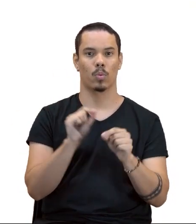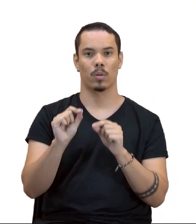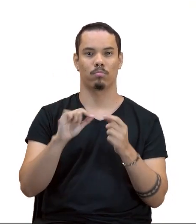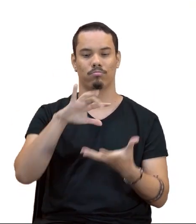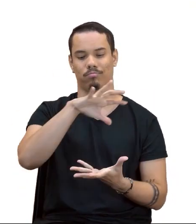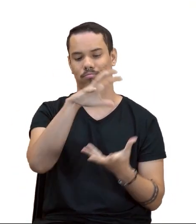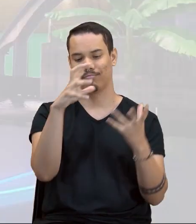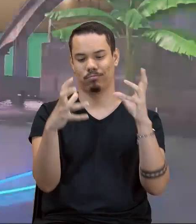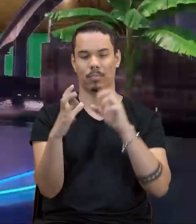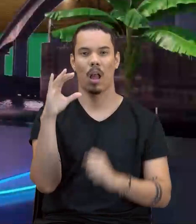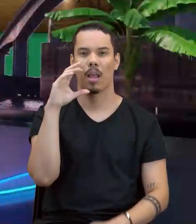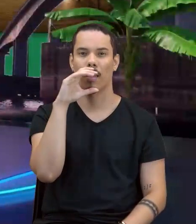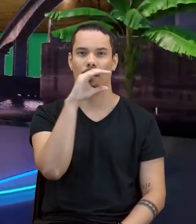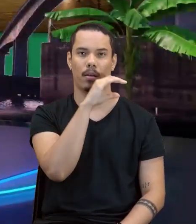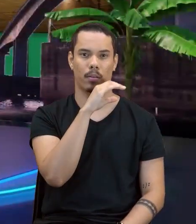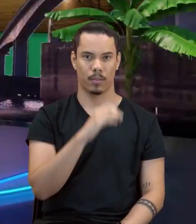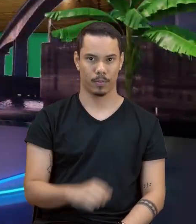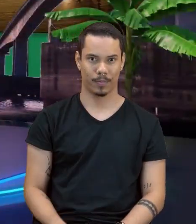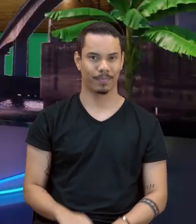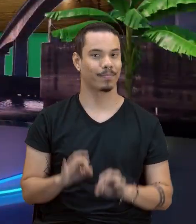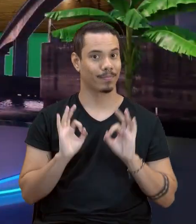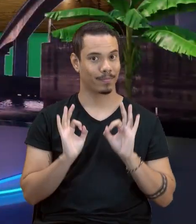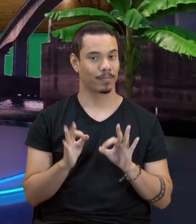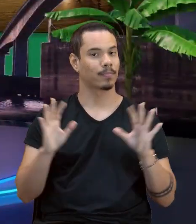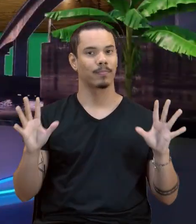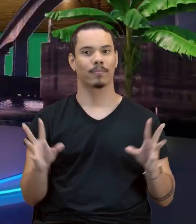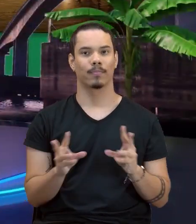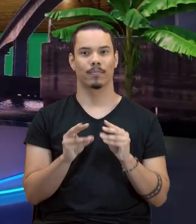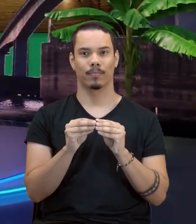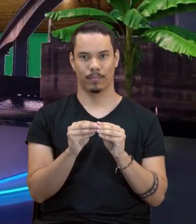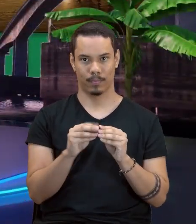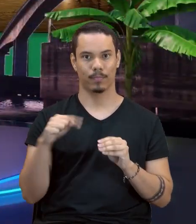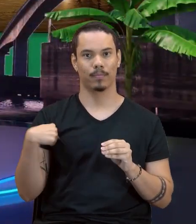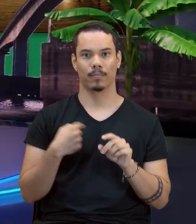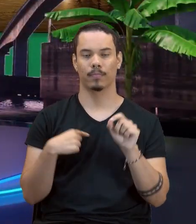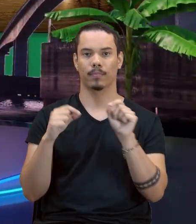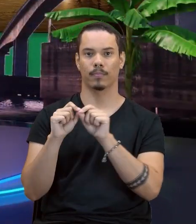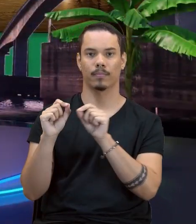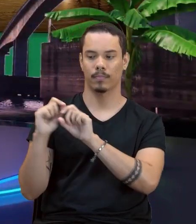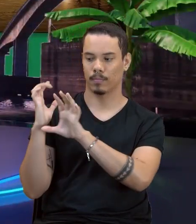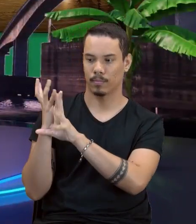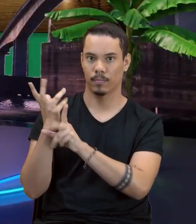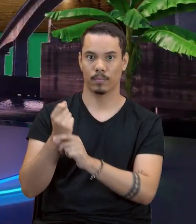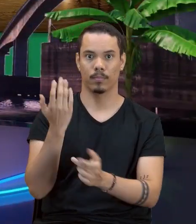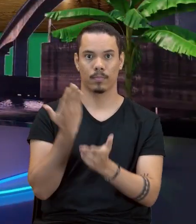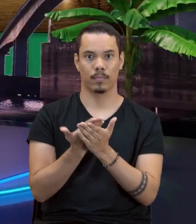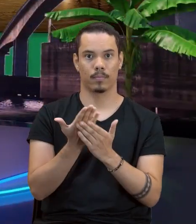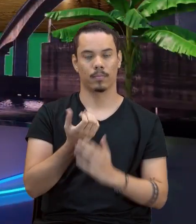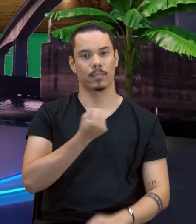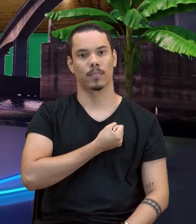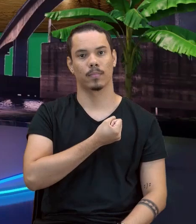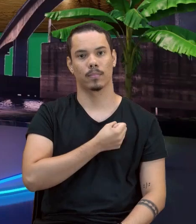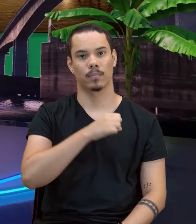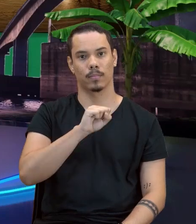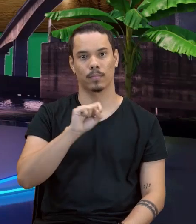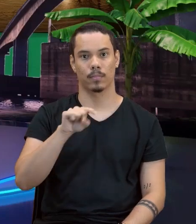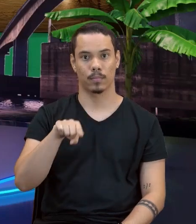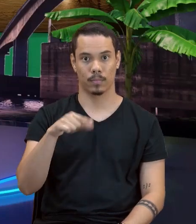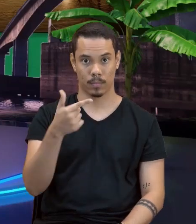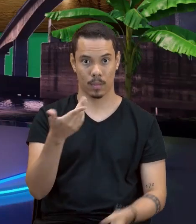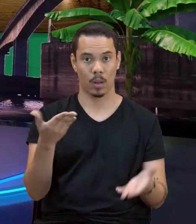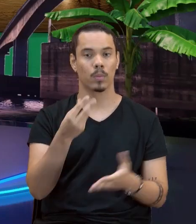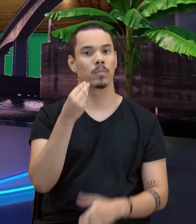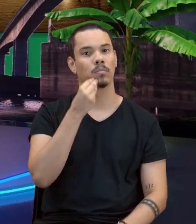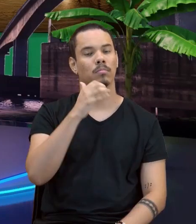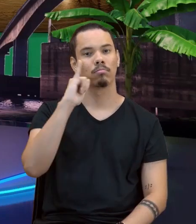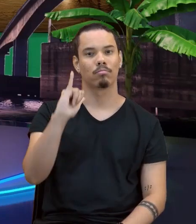Certo? Perfeito. É isso aí, galera. Então a gente fez a nossa revisão e da aula 8.2. Agora você vai ter essa oportunidade de colocar